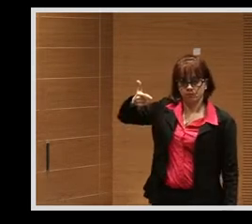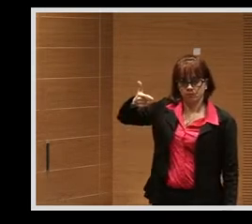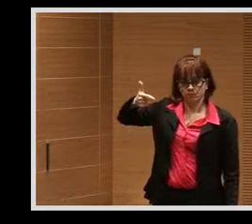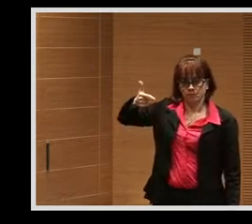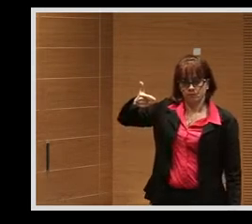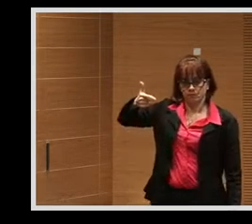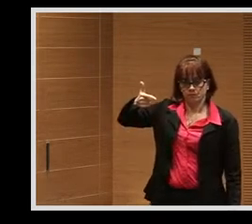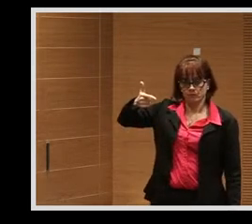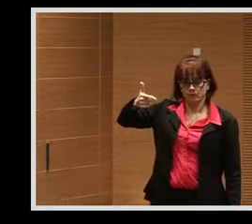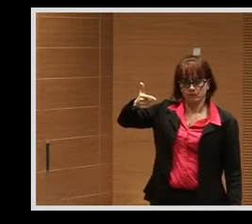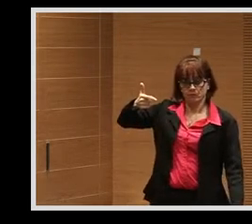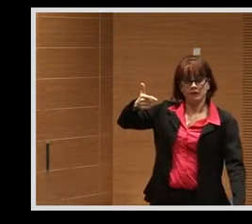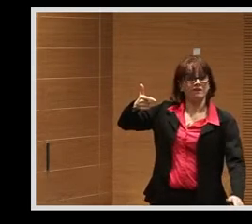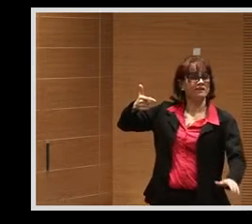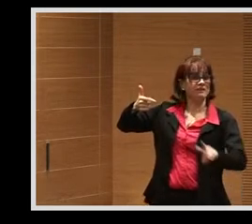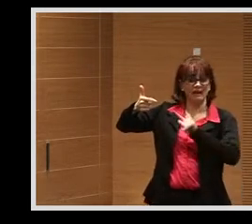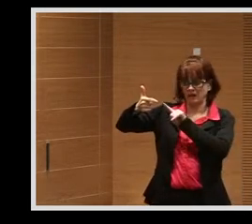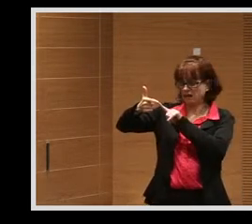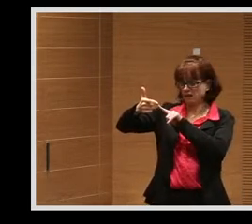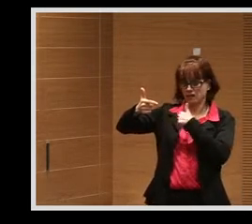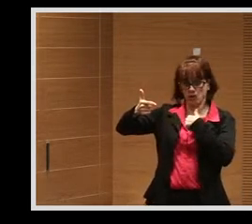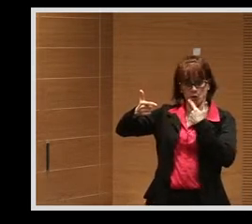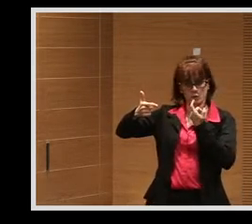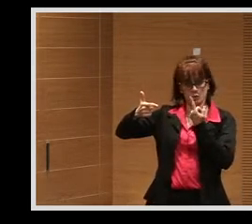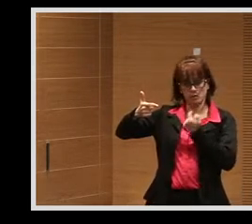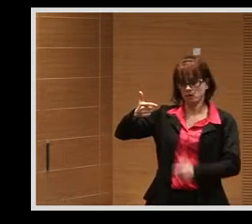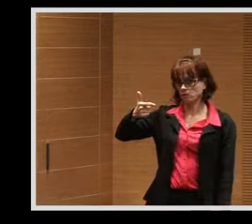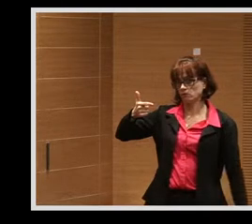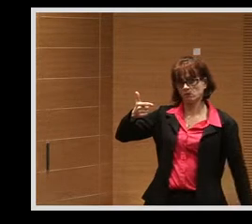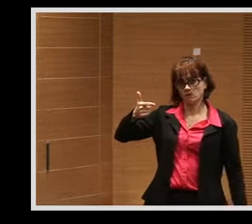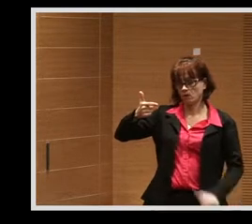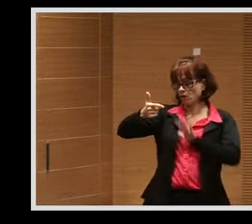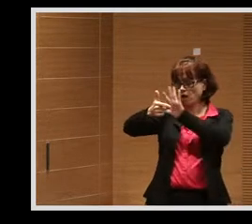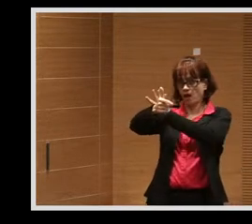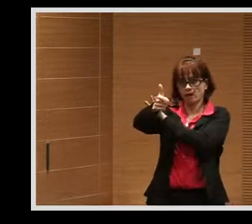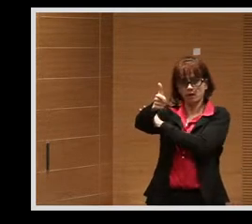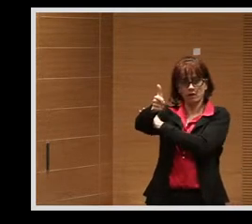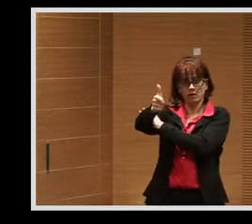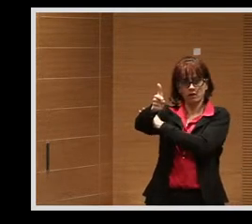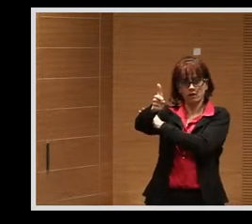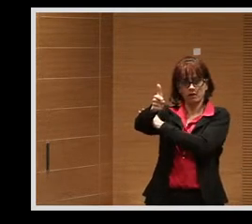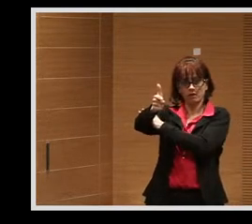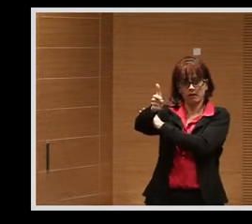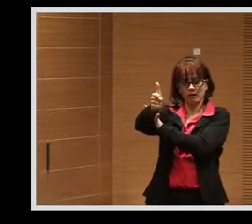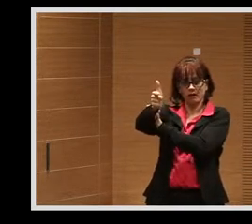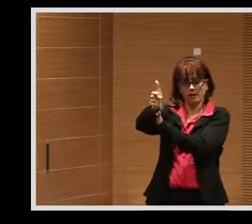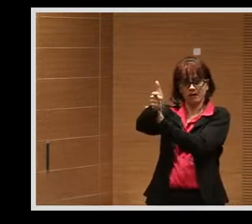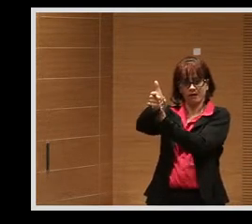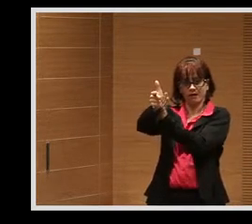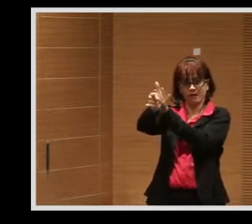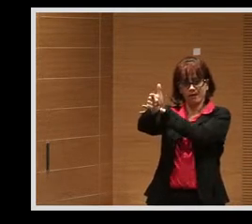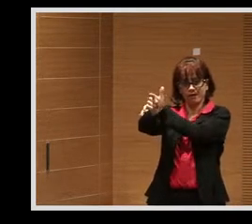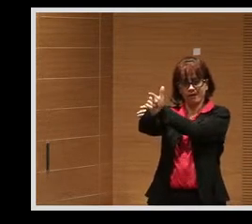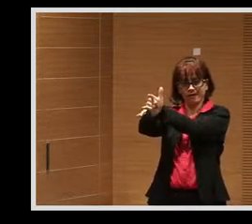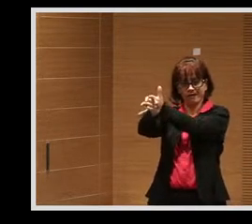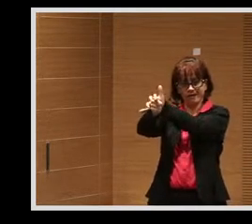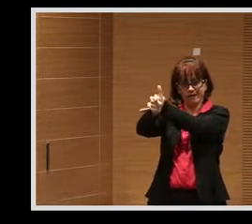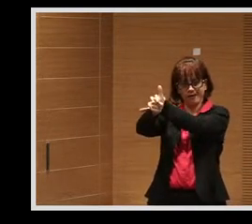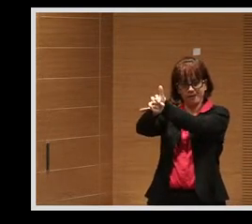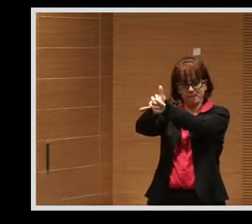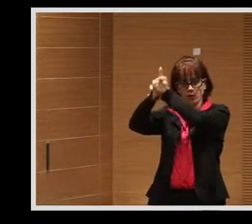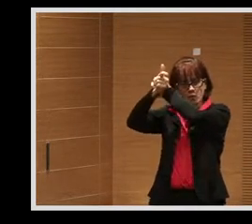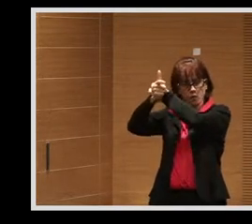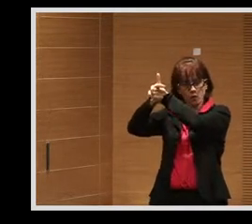que puxam o gatilho. Quando se inicia a medicação de uma criança, são várias mãos que apertam o